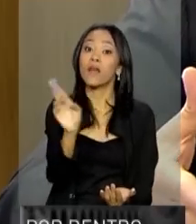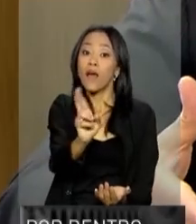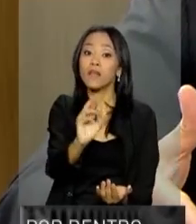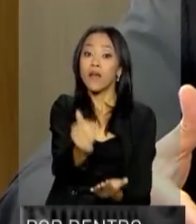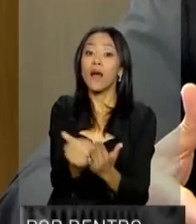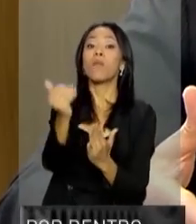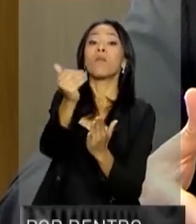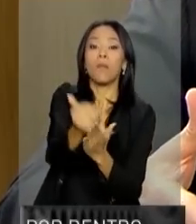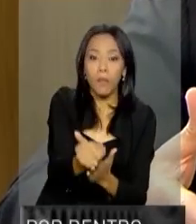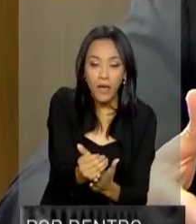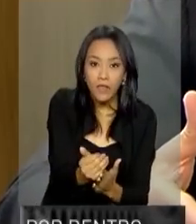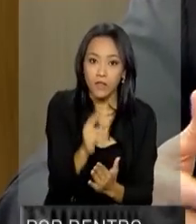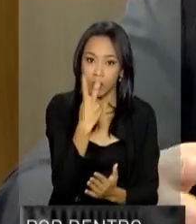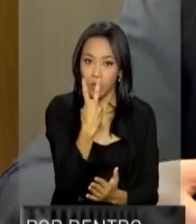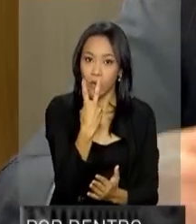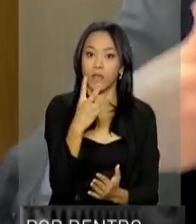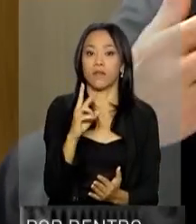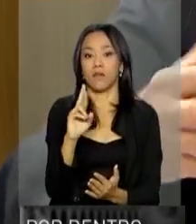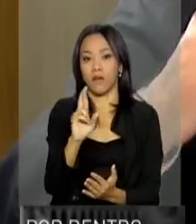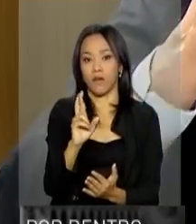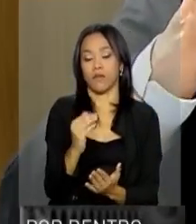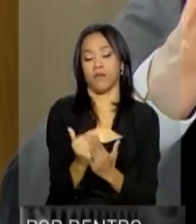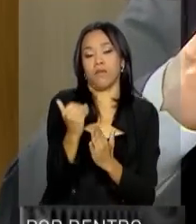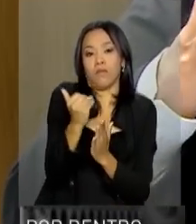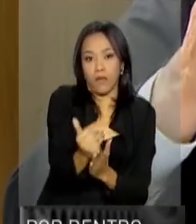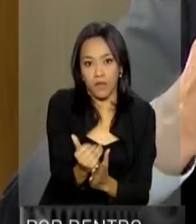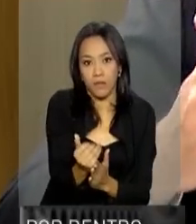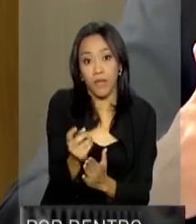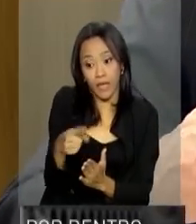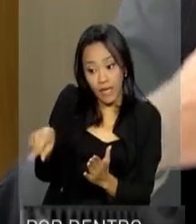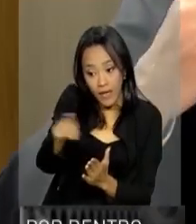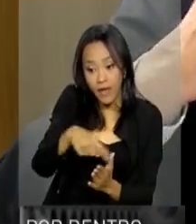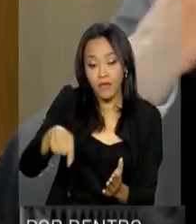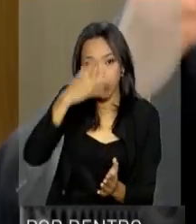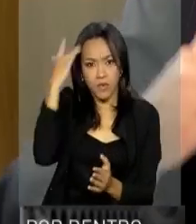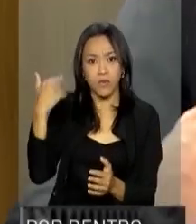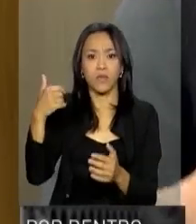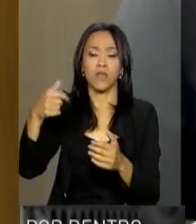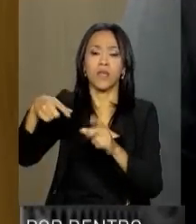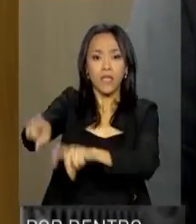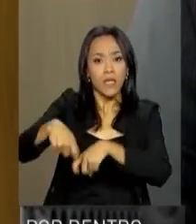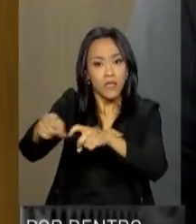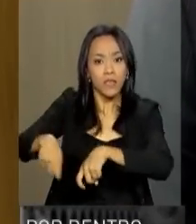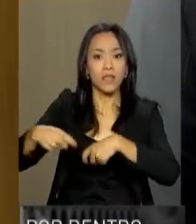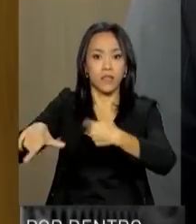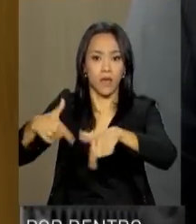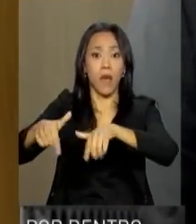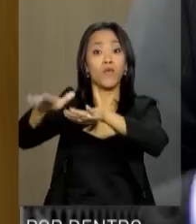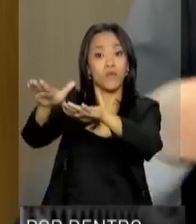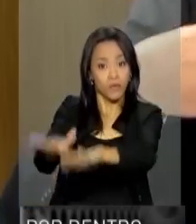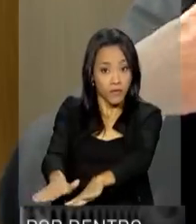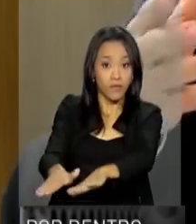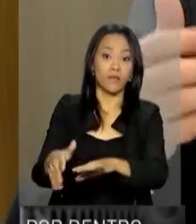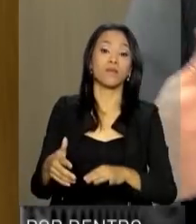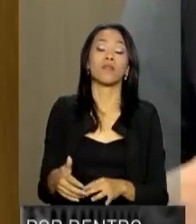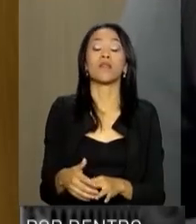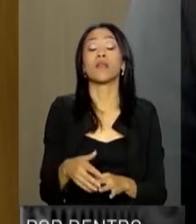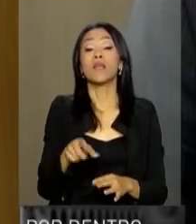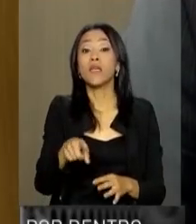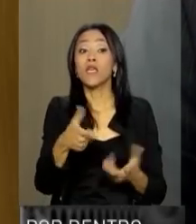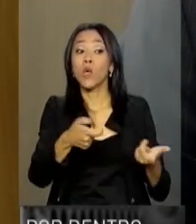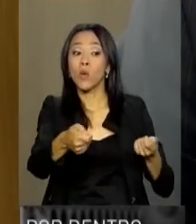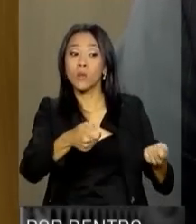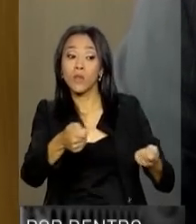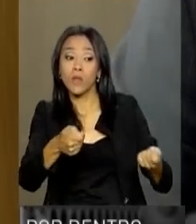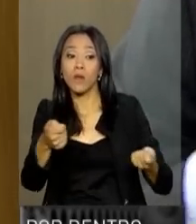a a produção desses agricultores e e contribuir de alguma forma para melhorar o mercado é o valor de mercado